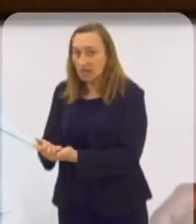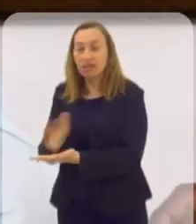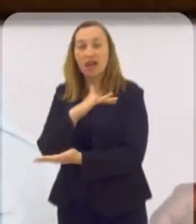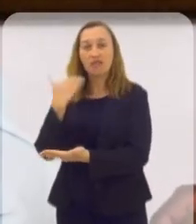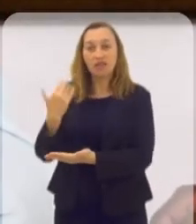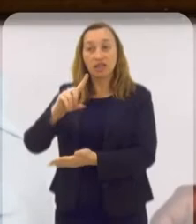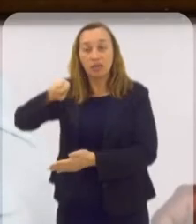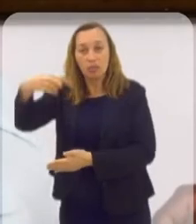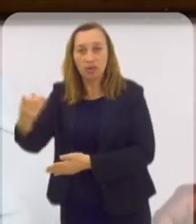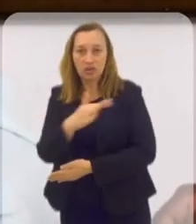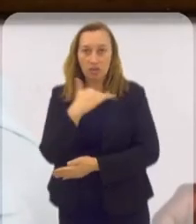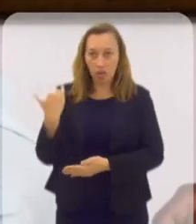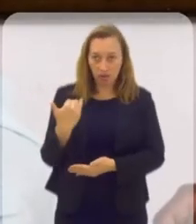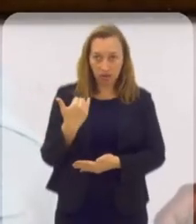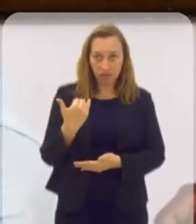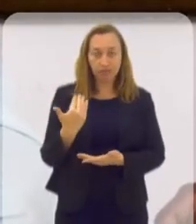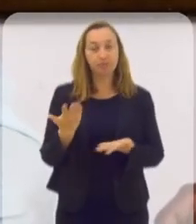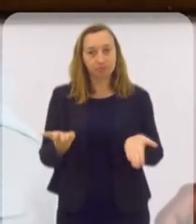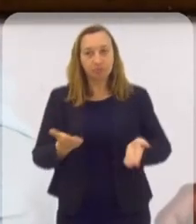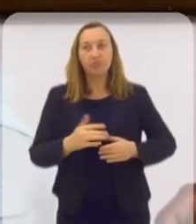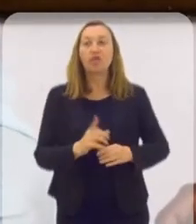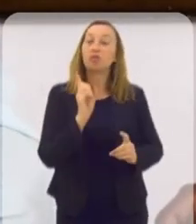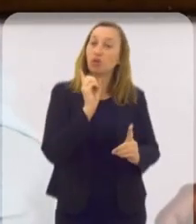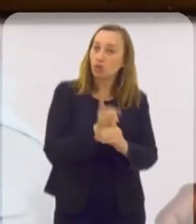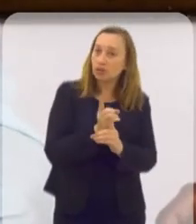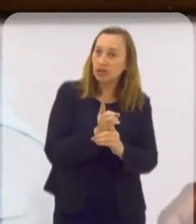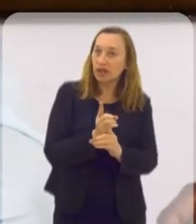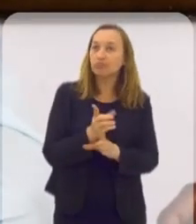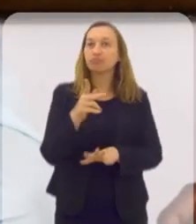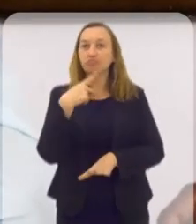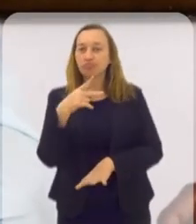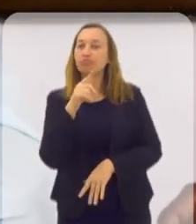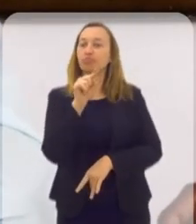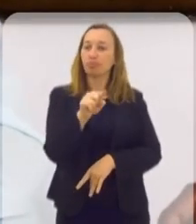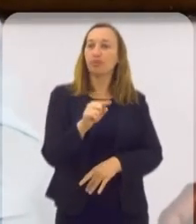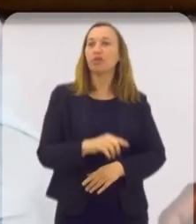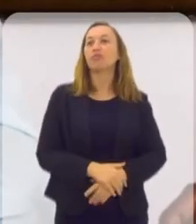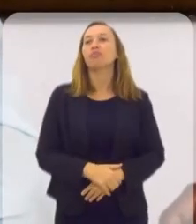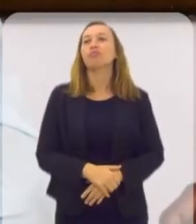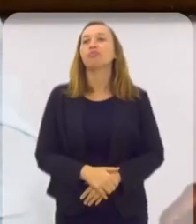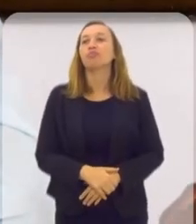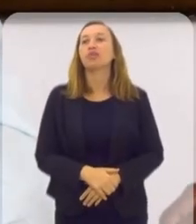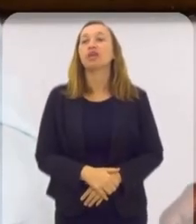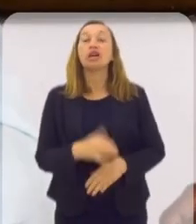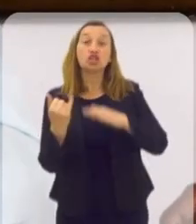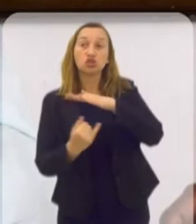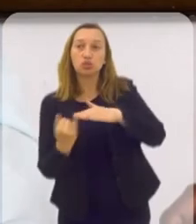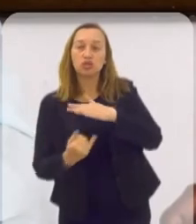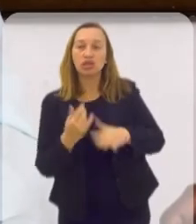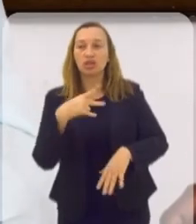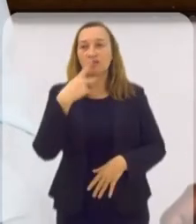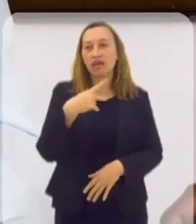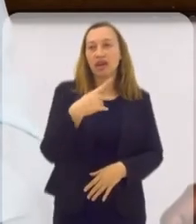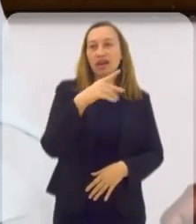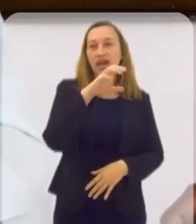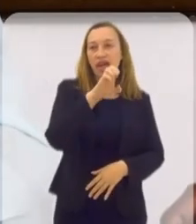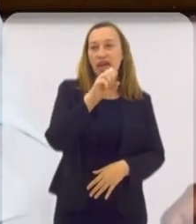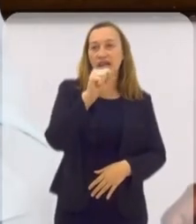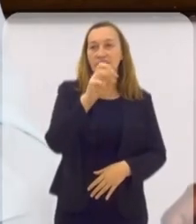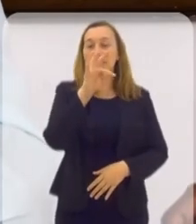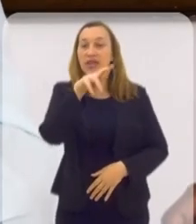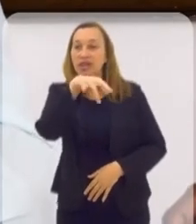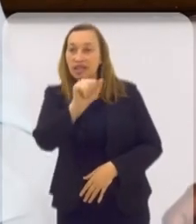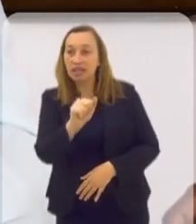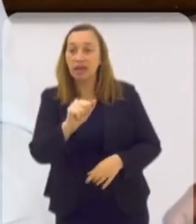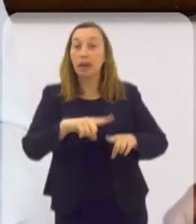há vida após a morte. Certo. E aí nós vamos encontrar, como eu disse para você, instituições que se chamam